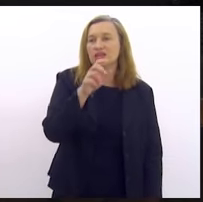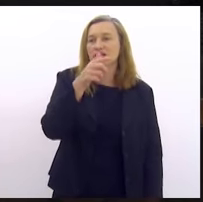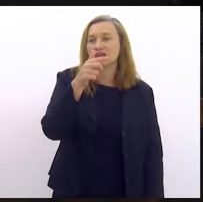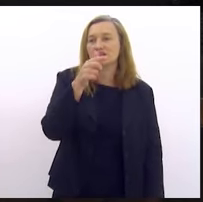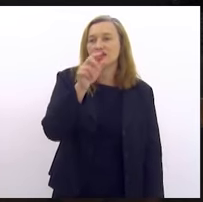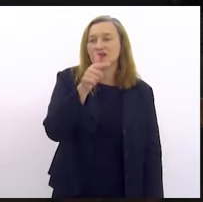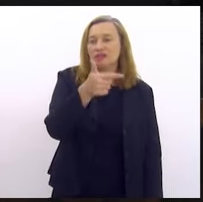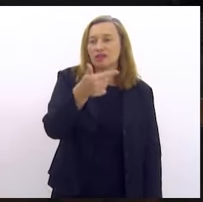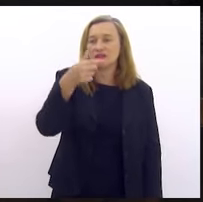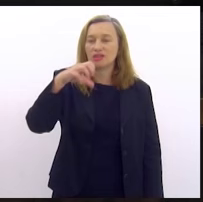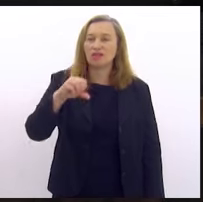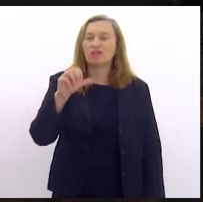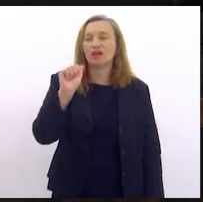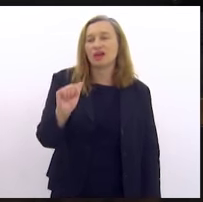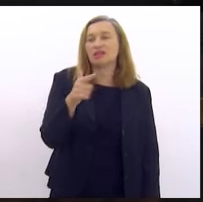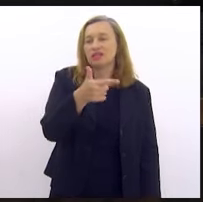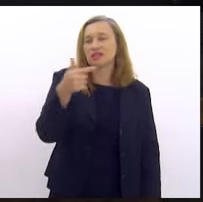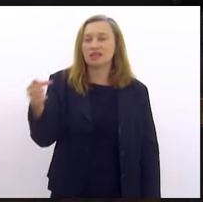2529-A/17,